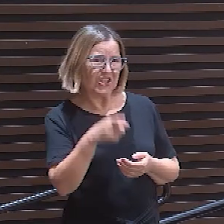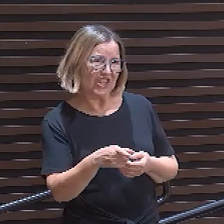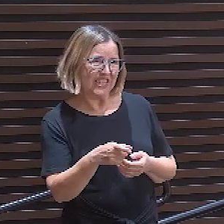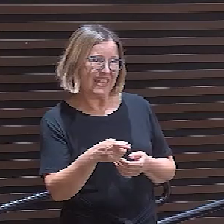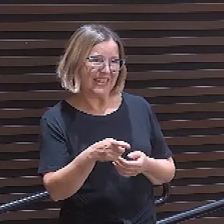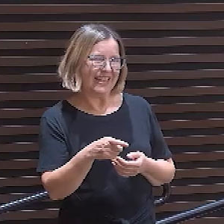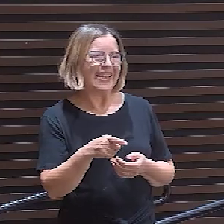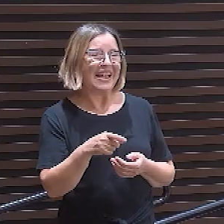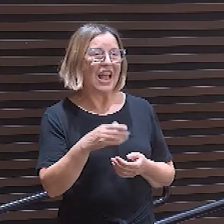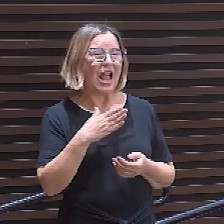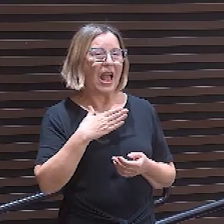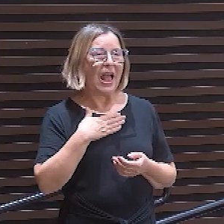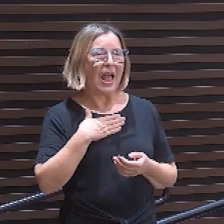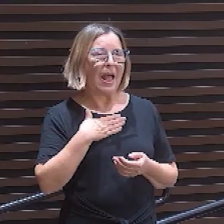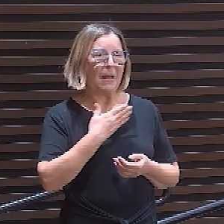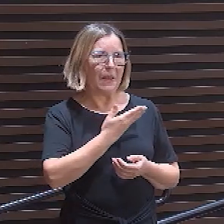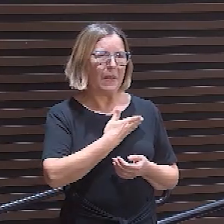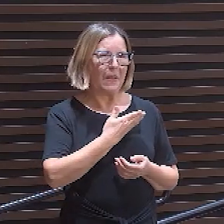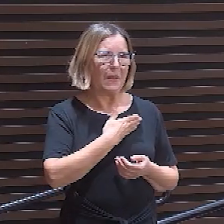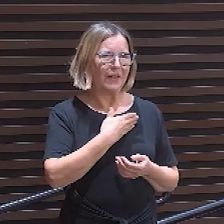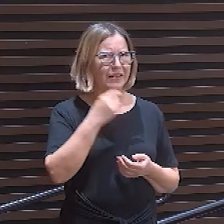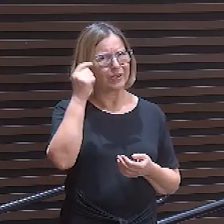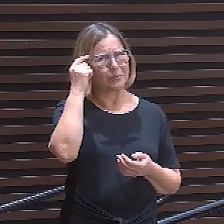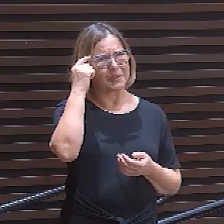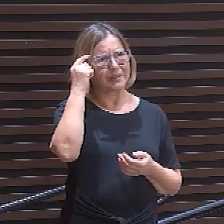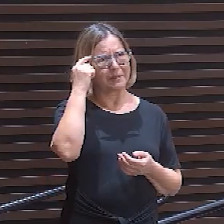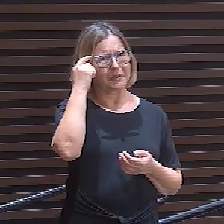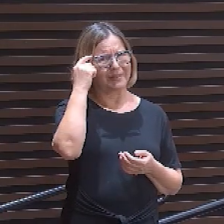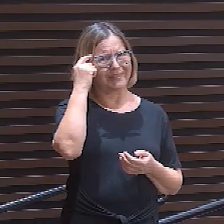minha colega no pensamento.